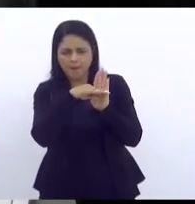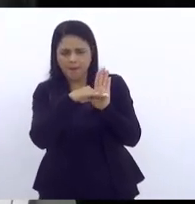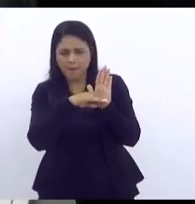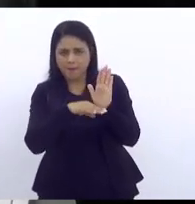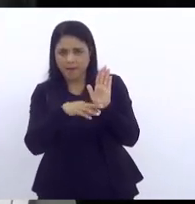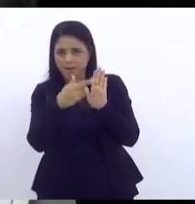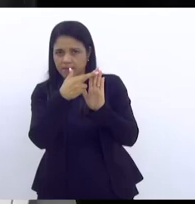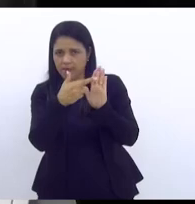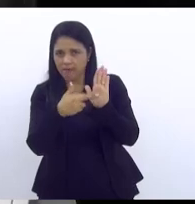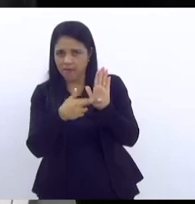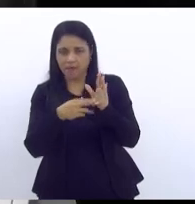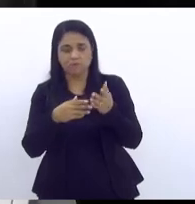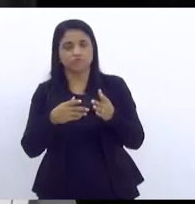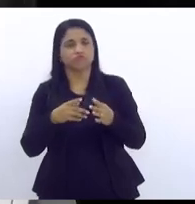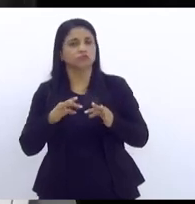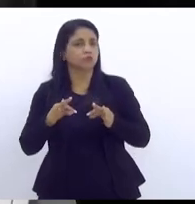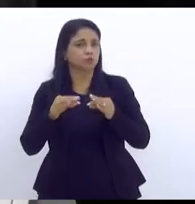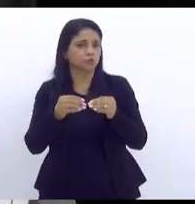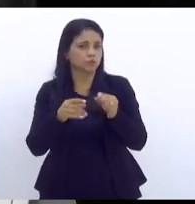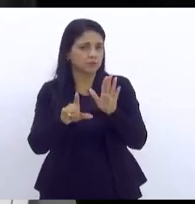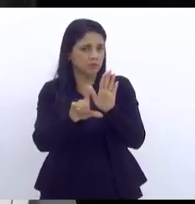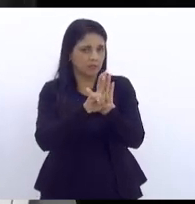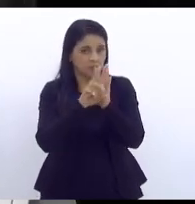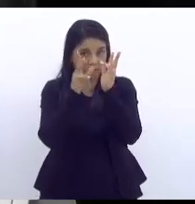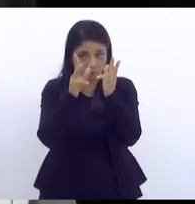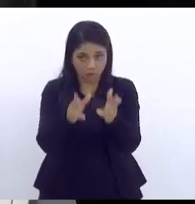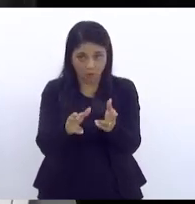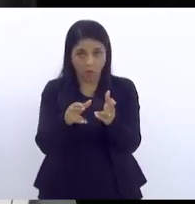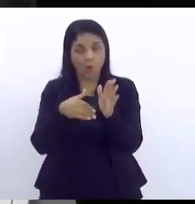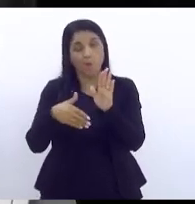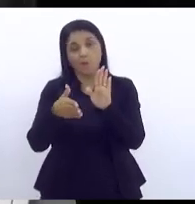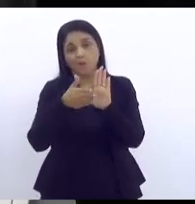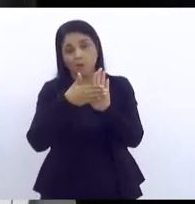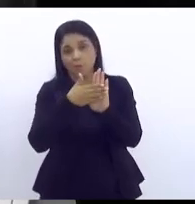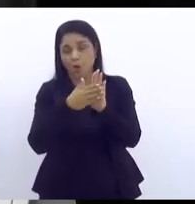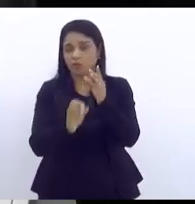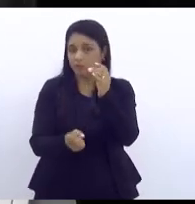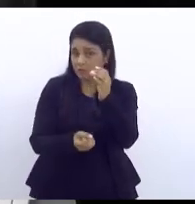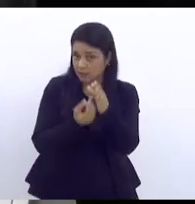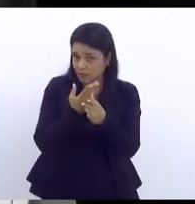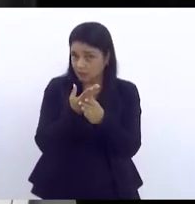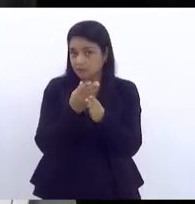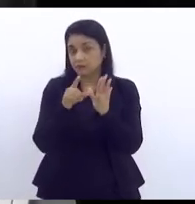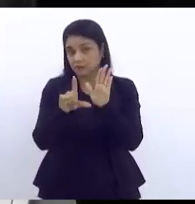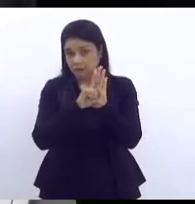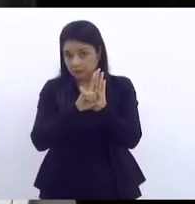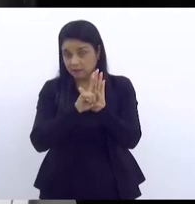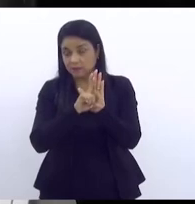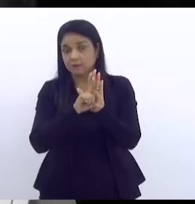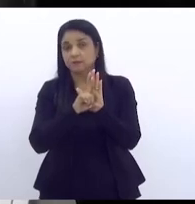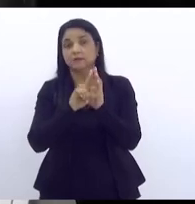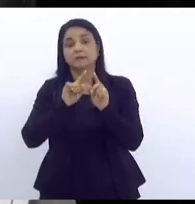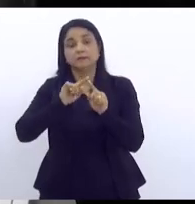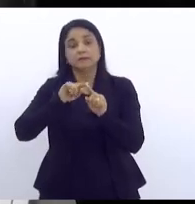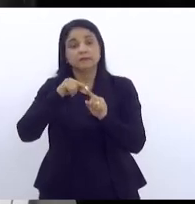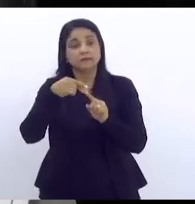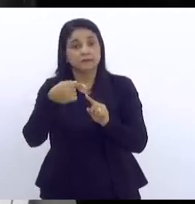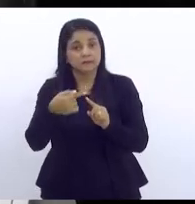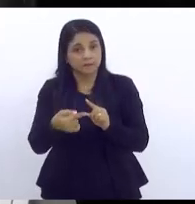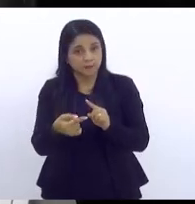como todas as leis eh quando são propostas e quando são criadas e e e depois delas